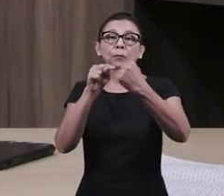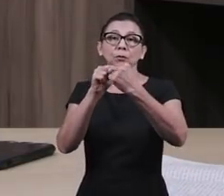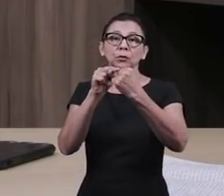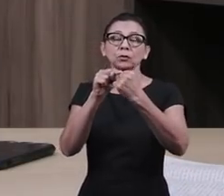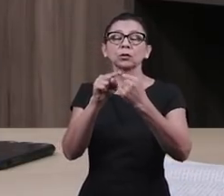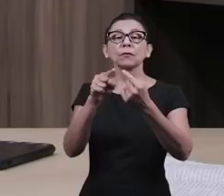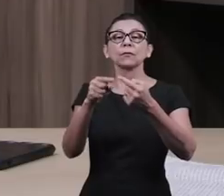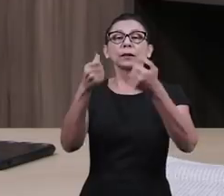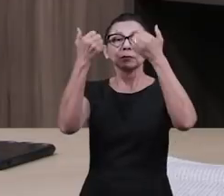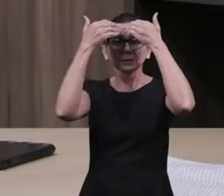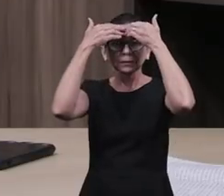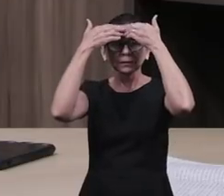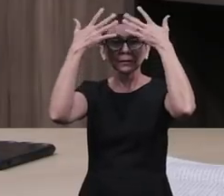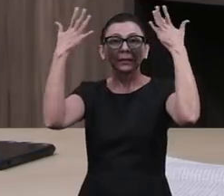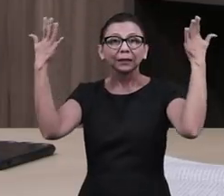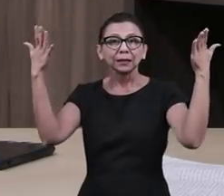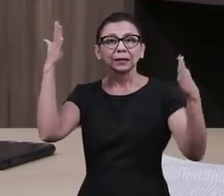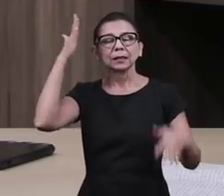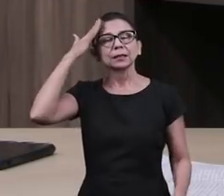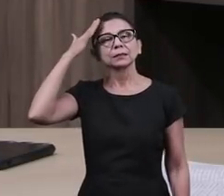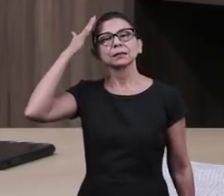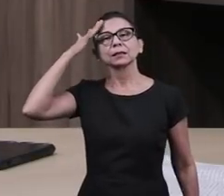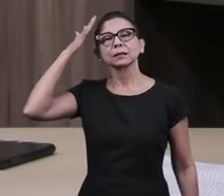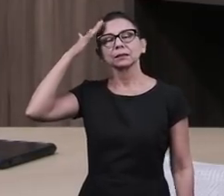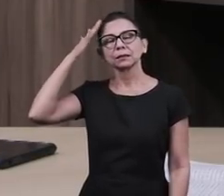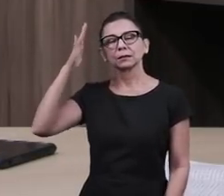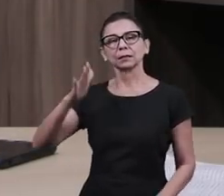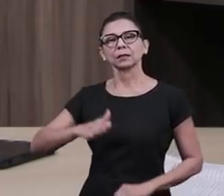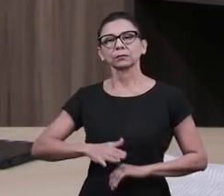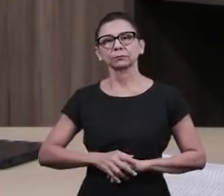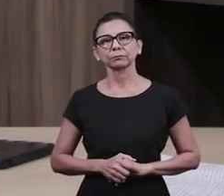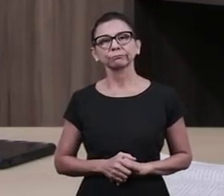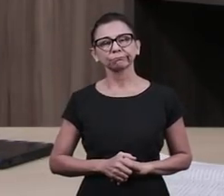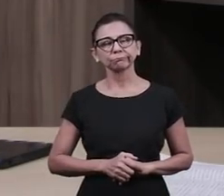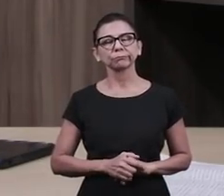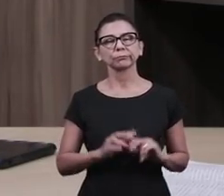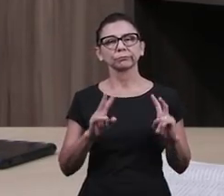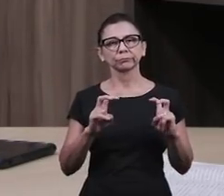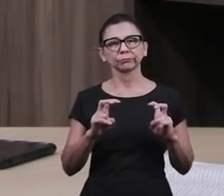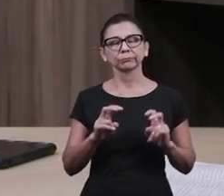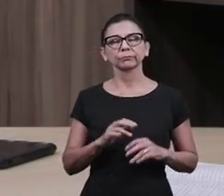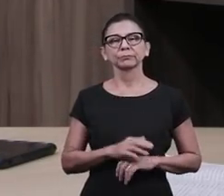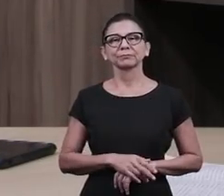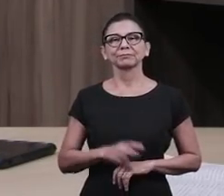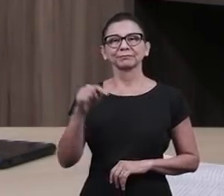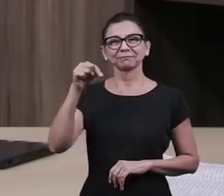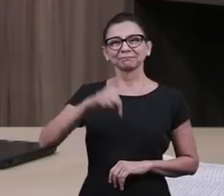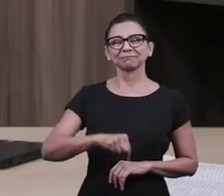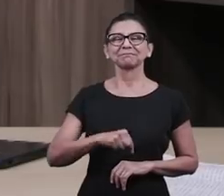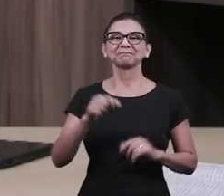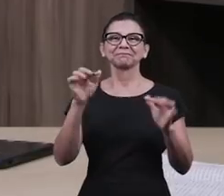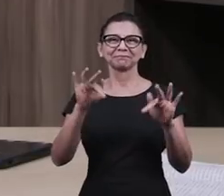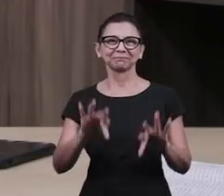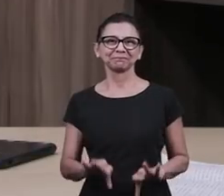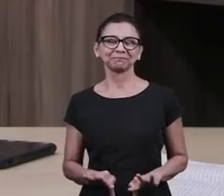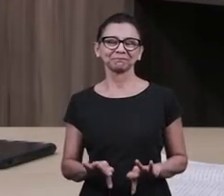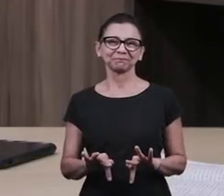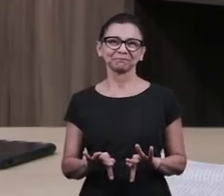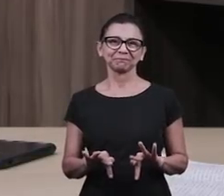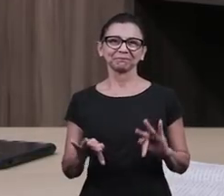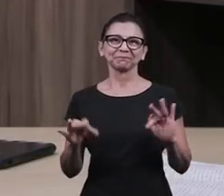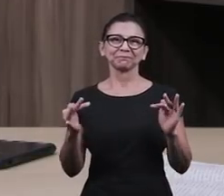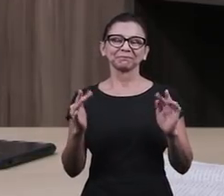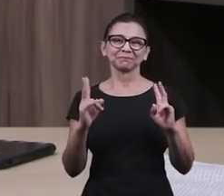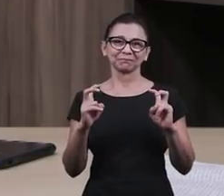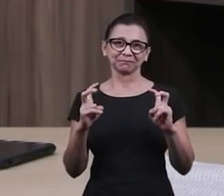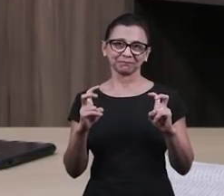seus olhos para você entender aquilo que a palavra do Senhor diz sobre cada tema que é abordado aqui. E nós estamos encerrando aqui, portanto, este tema.